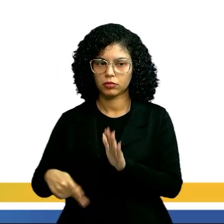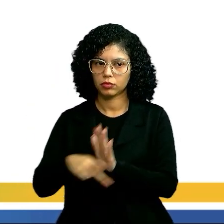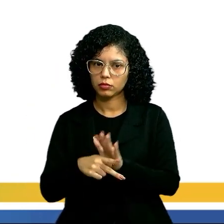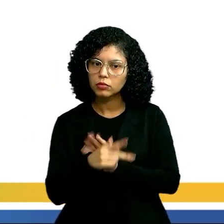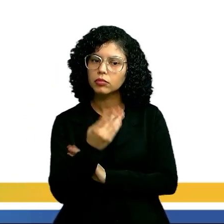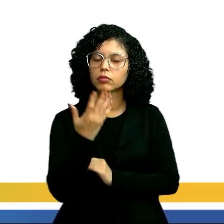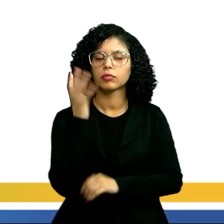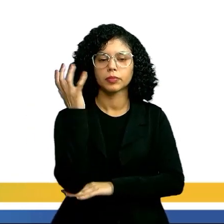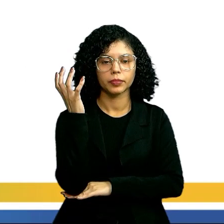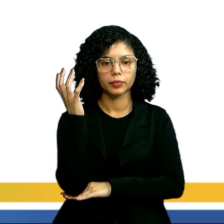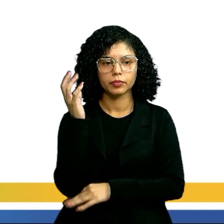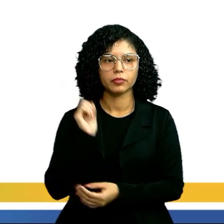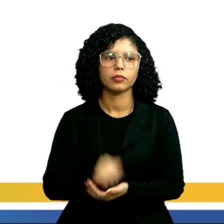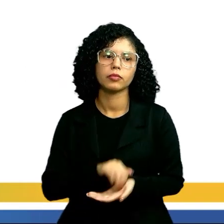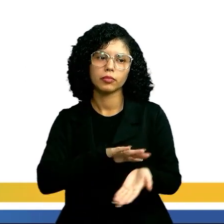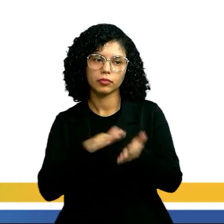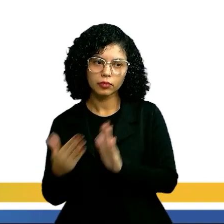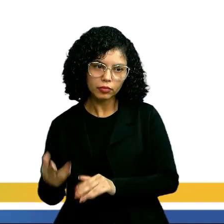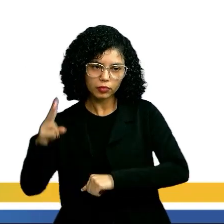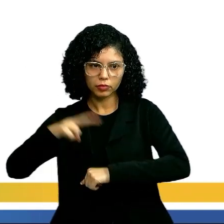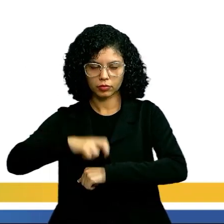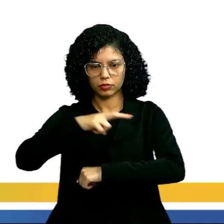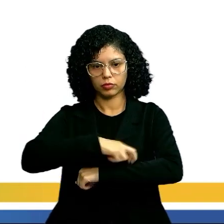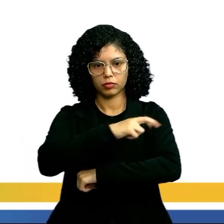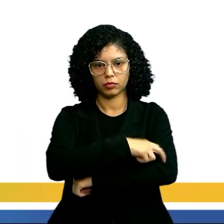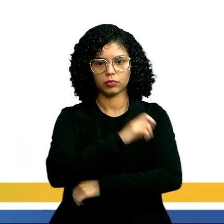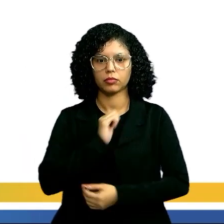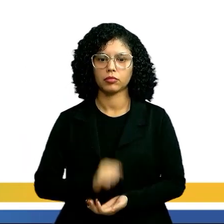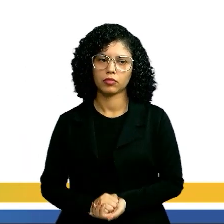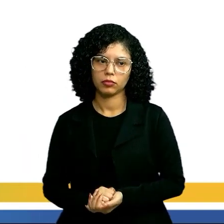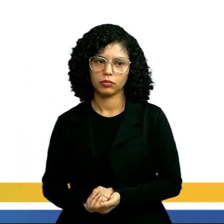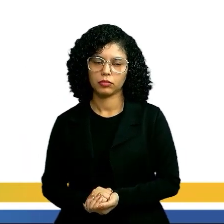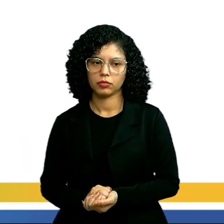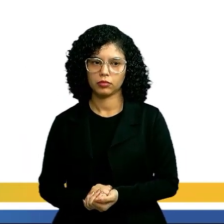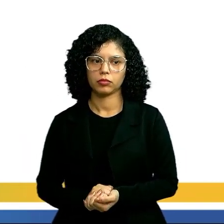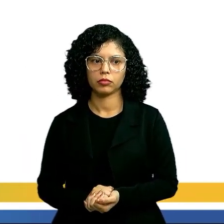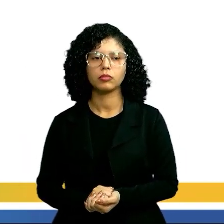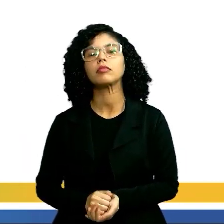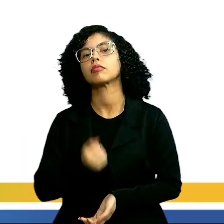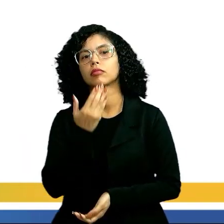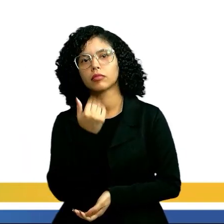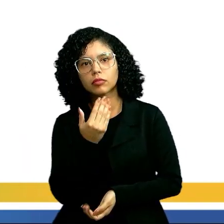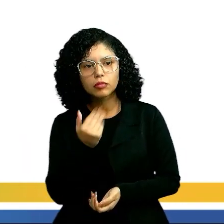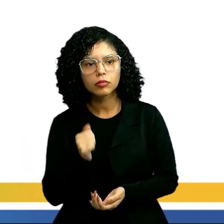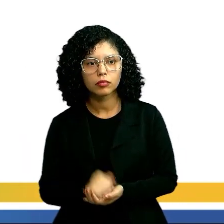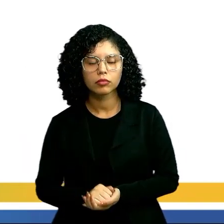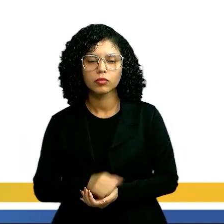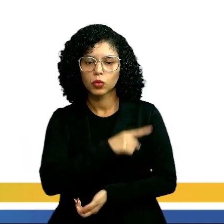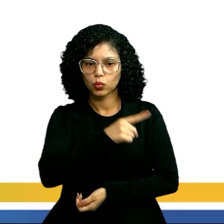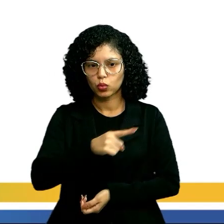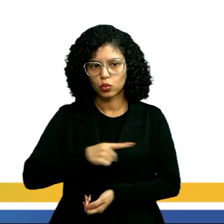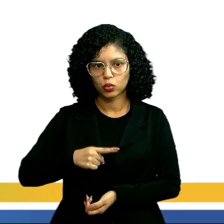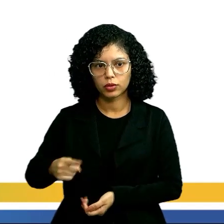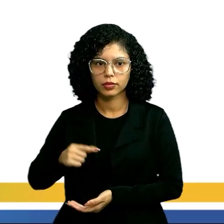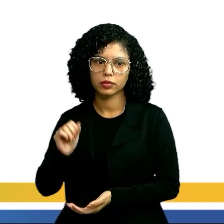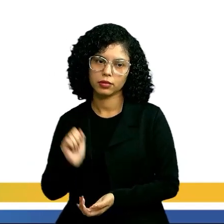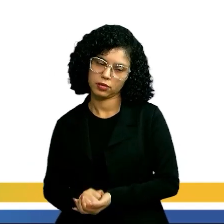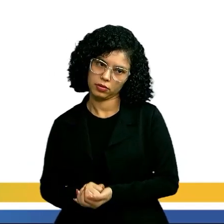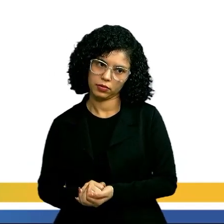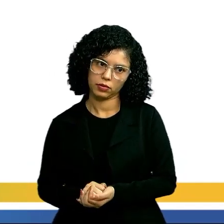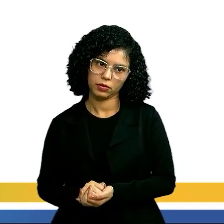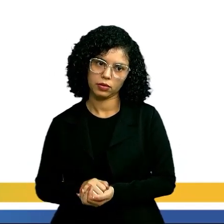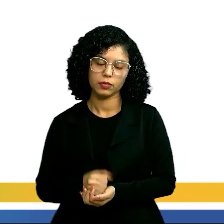química dessa planta é passada para o gafanhoto vai ser alimento do camundongo, que aí está.